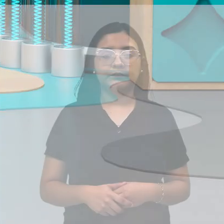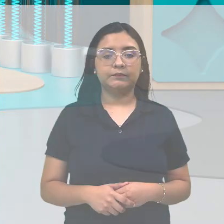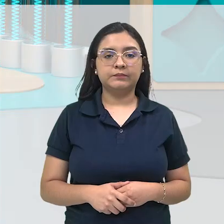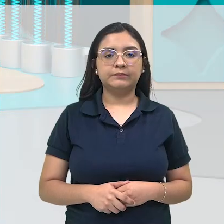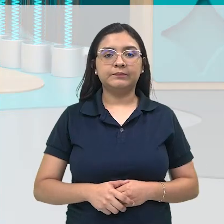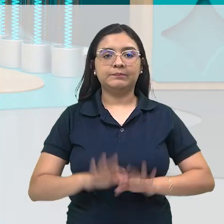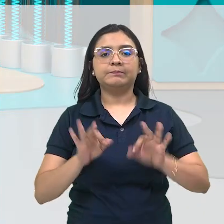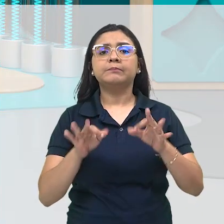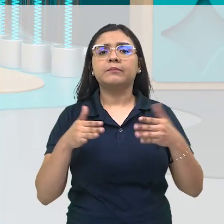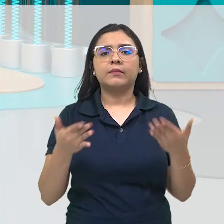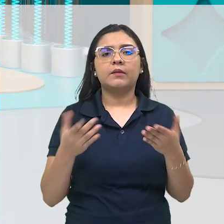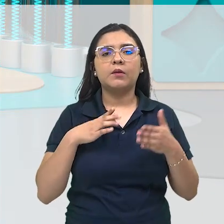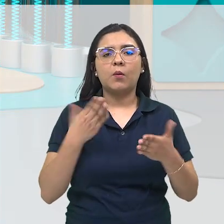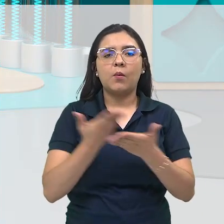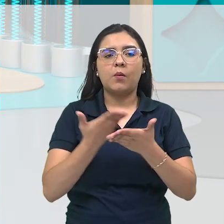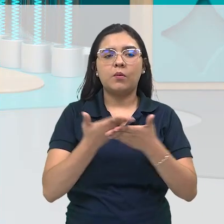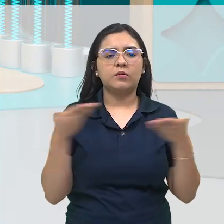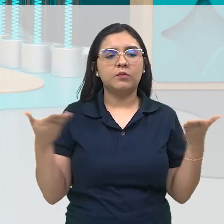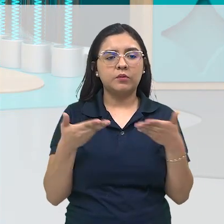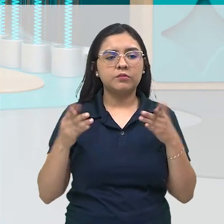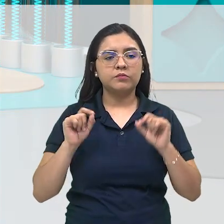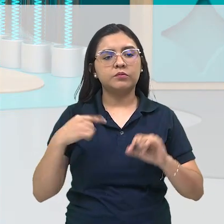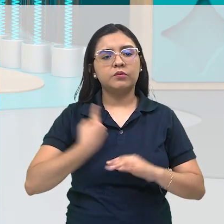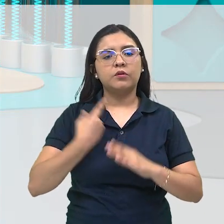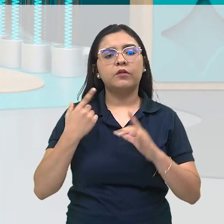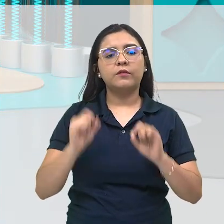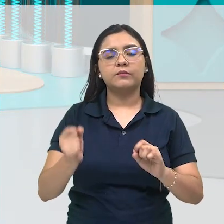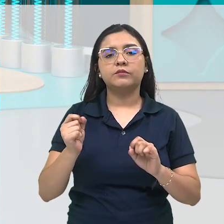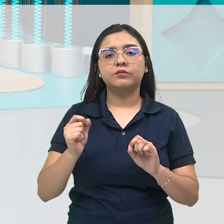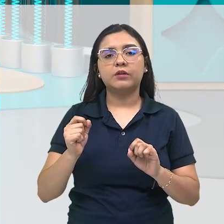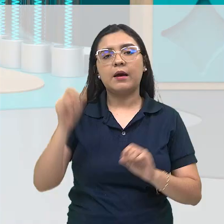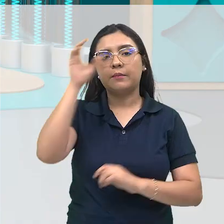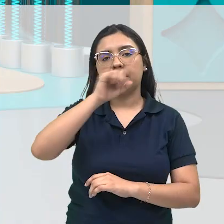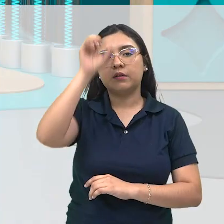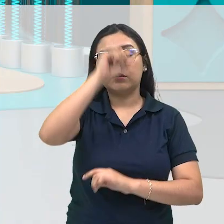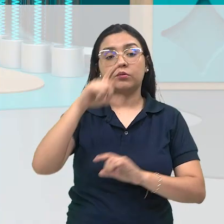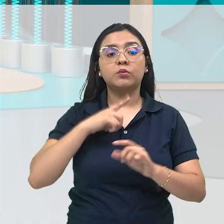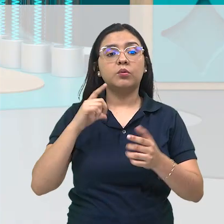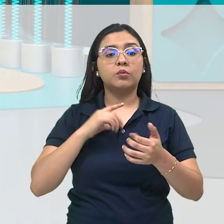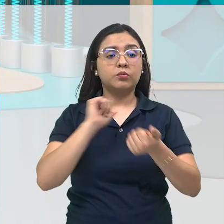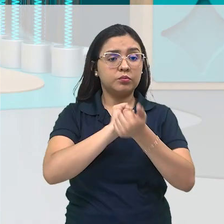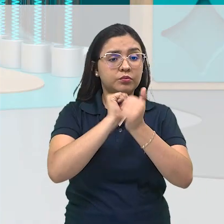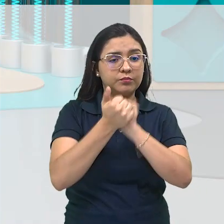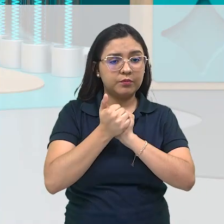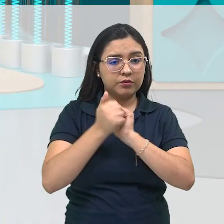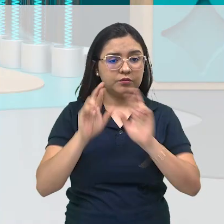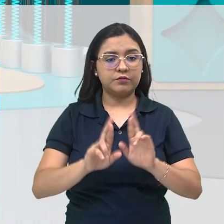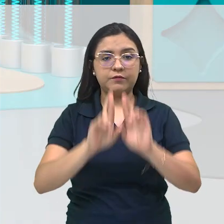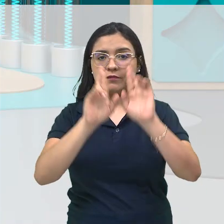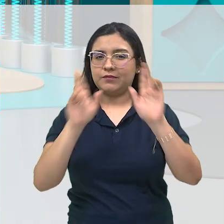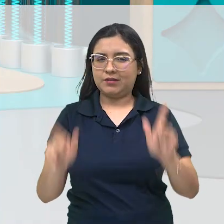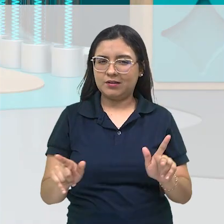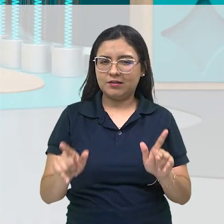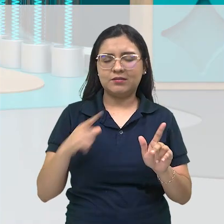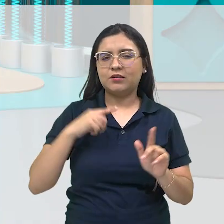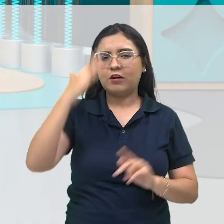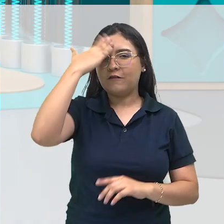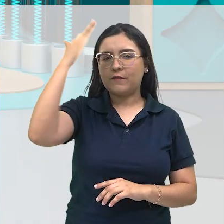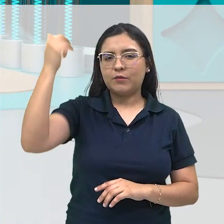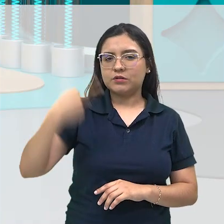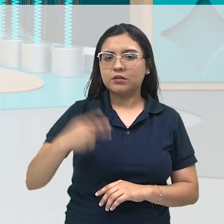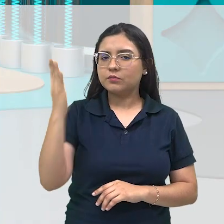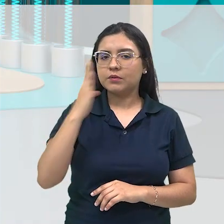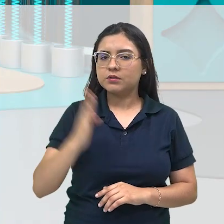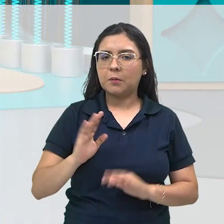Muito bem, pessoal. Então, nesta aula, nós vamos aí trabalhar sobre um esporte muito diferente, não tão popular assim